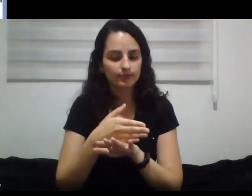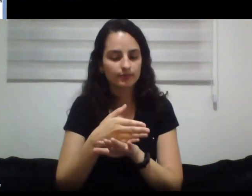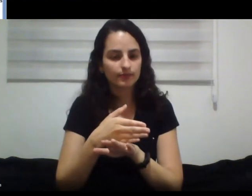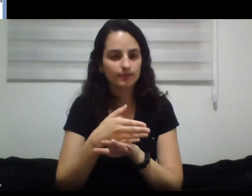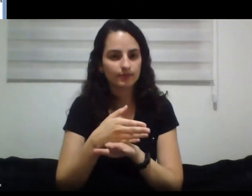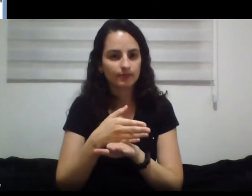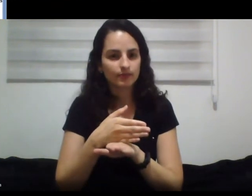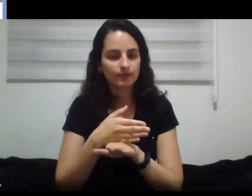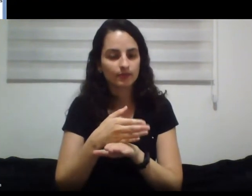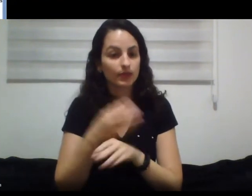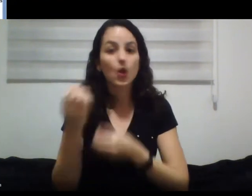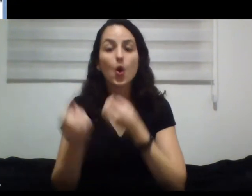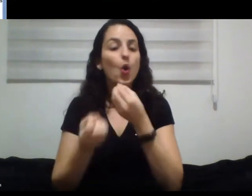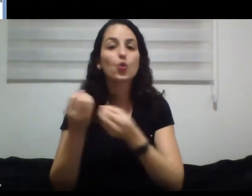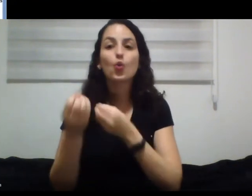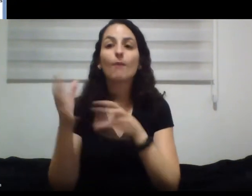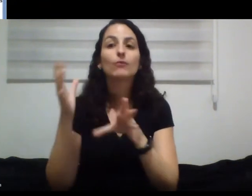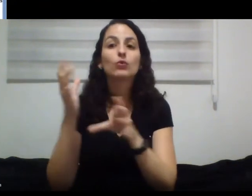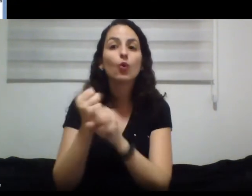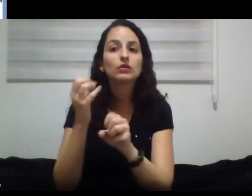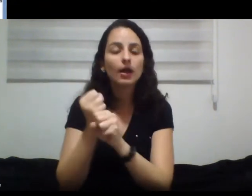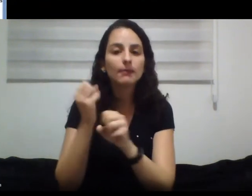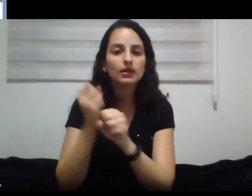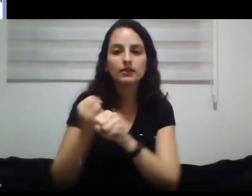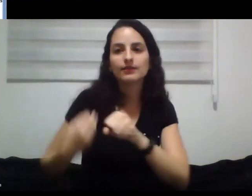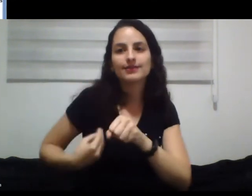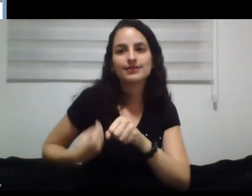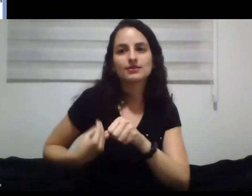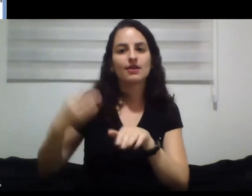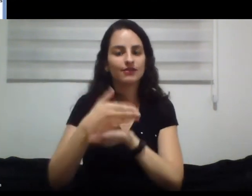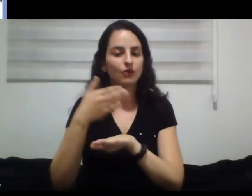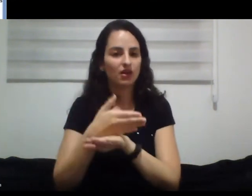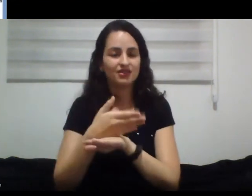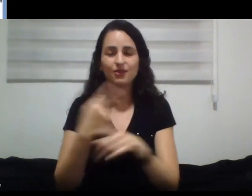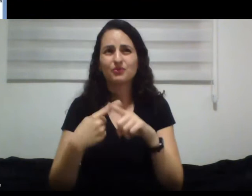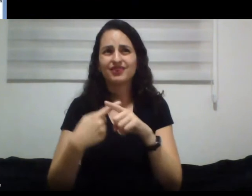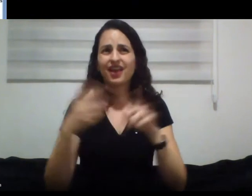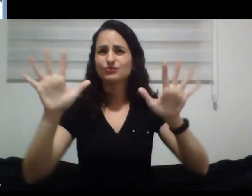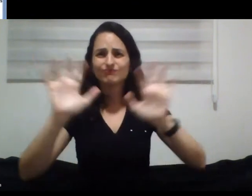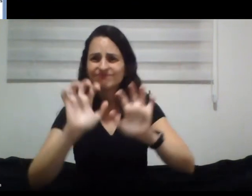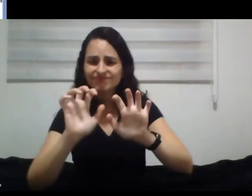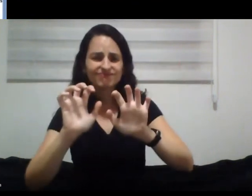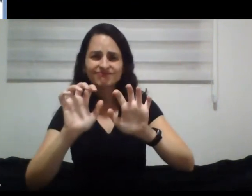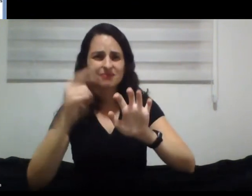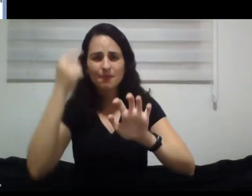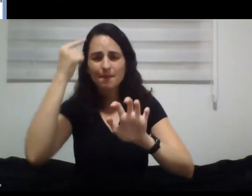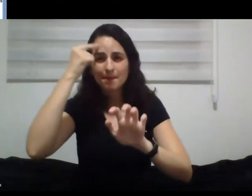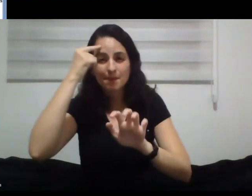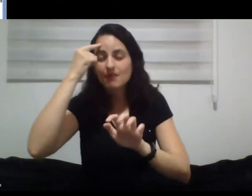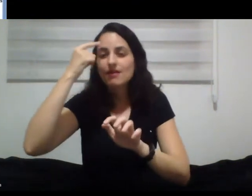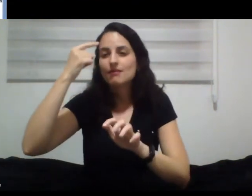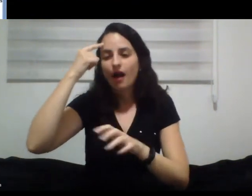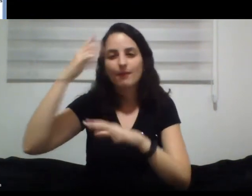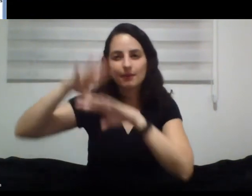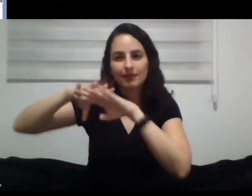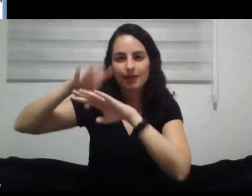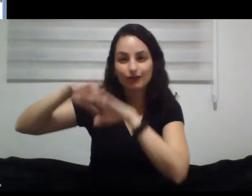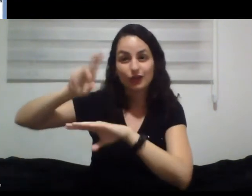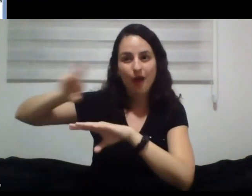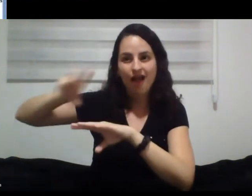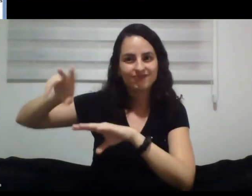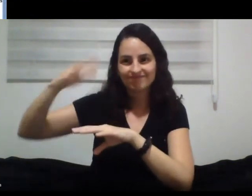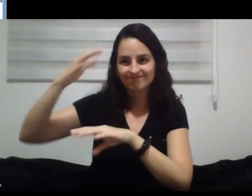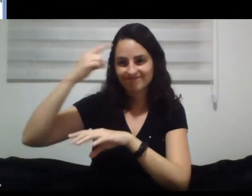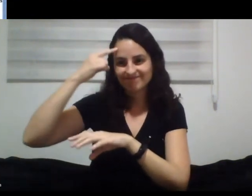porque nós temos aqui, por exemplo, a experiência, a equipe da SEAD, a equipe pedagógica da SEAD, que tem se debruçado muito sobre essas questões, e